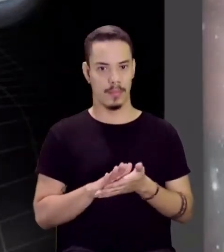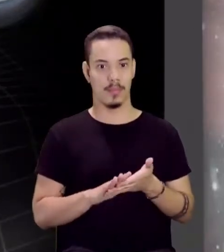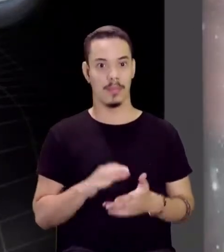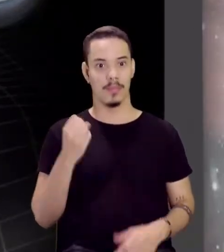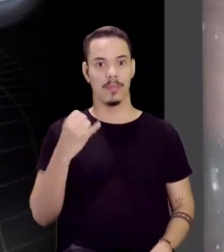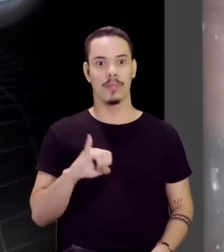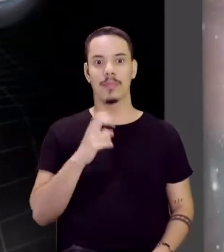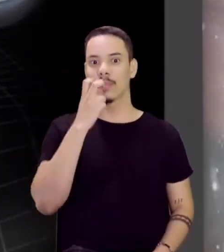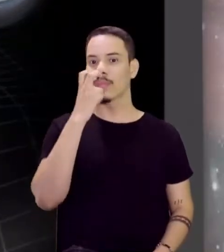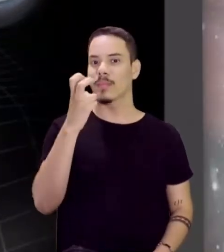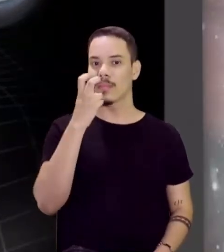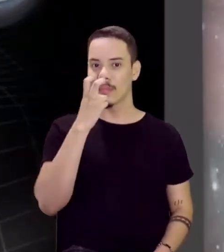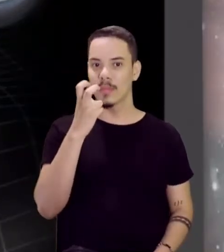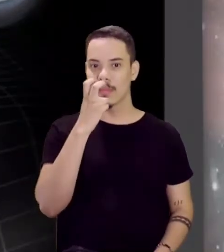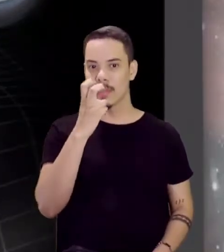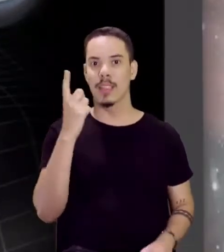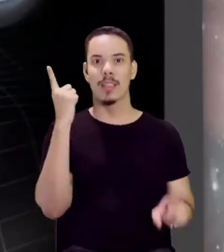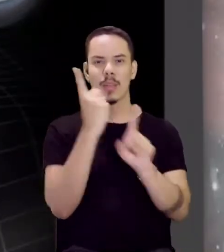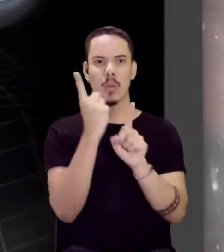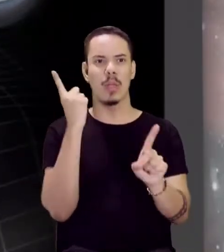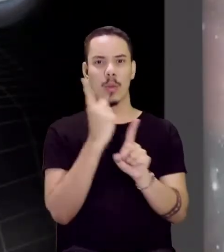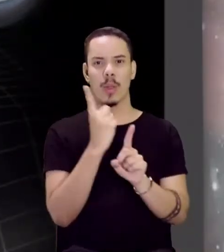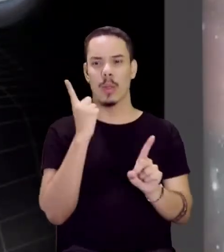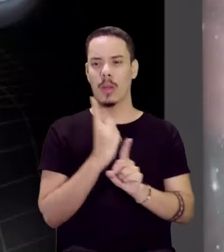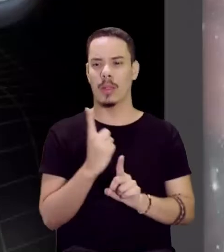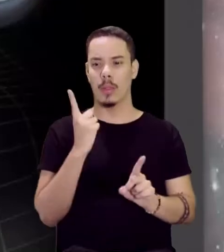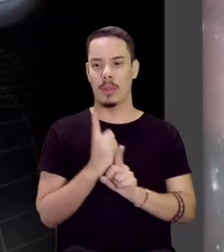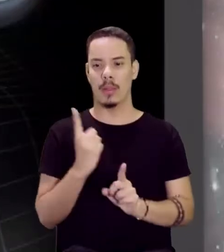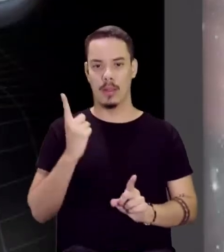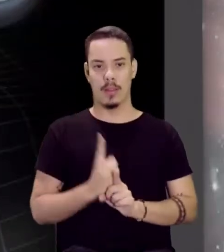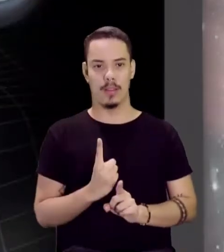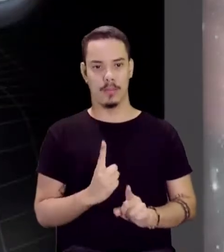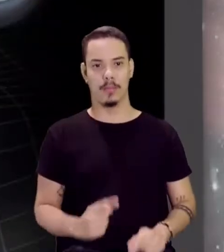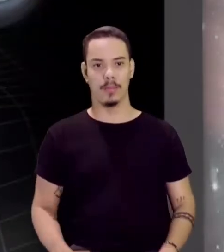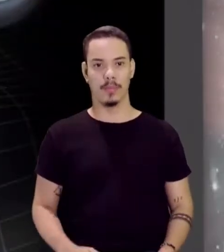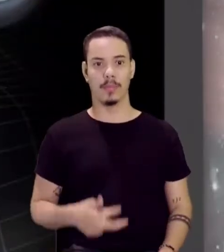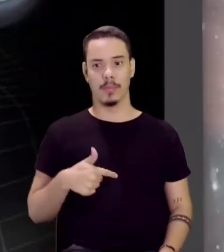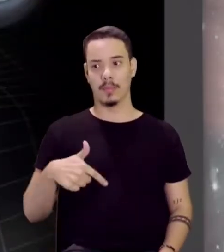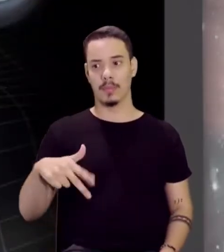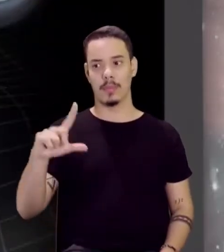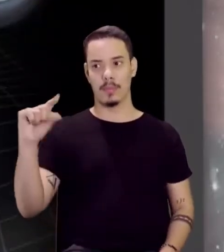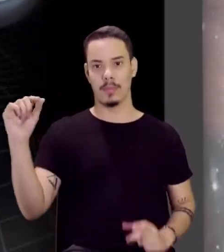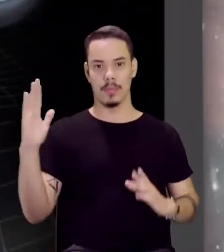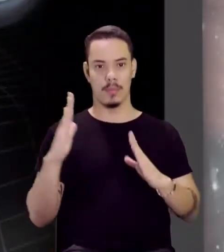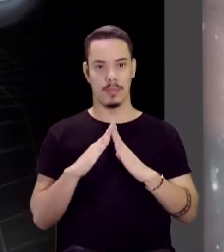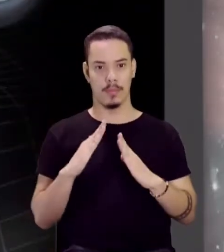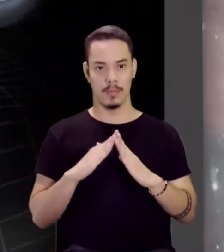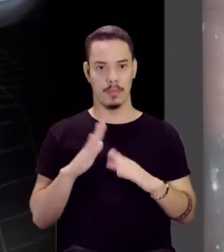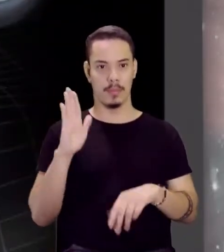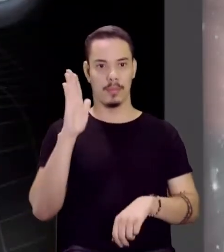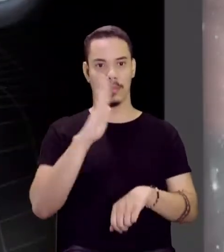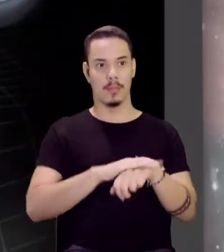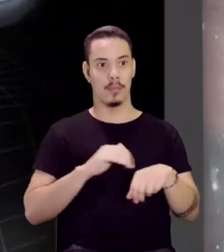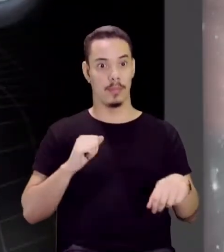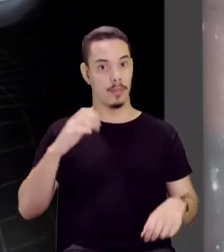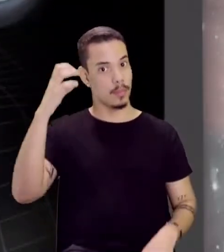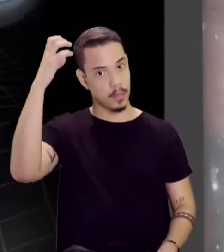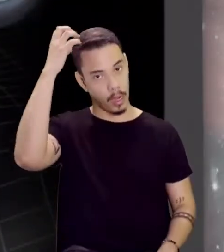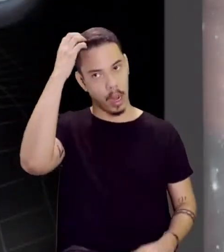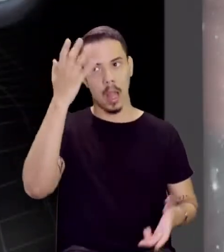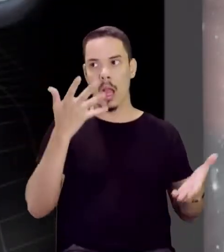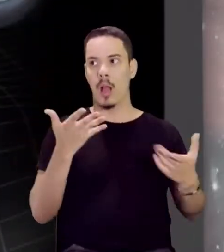gritando, eureka, eureka, quer dizer, encontrei a resposta. Aí ele vai para casa e chega lá e chama o rei e fala, agora